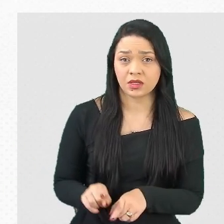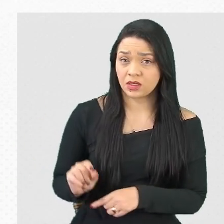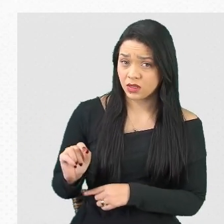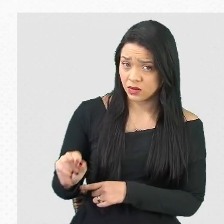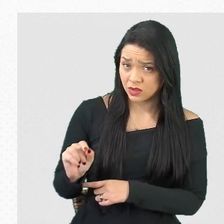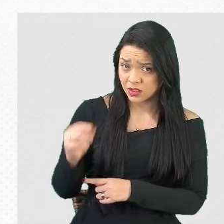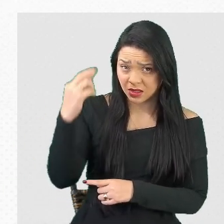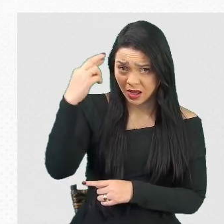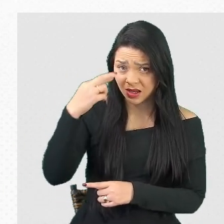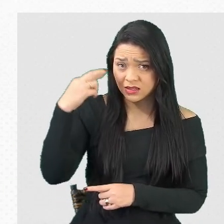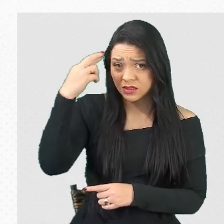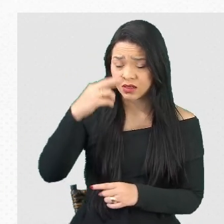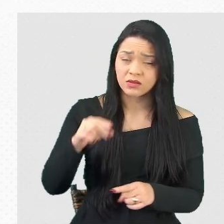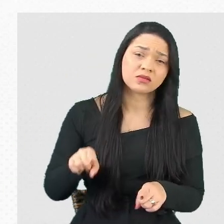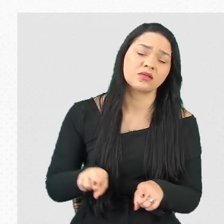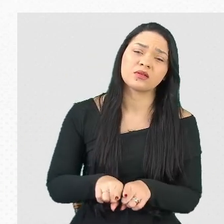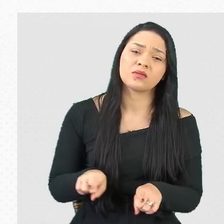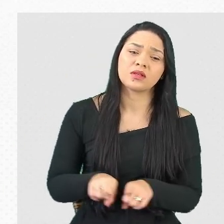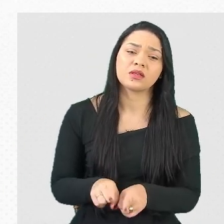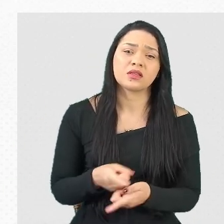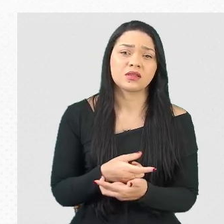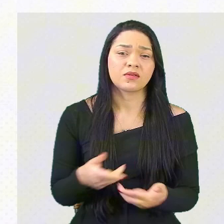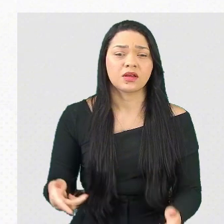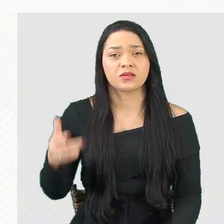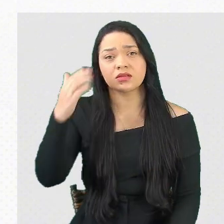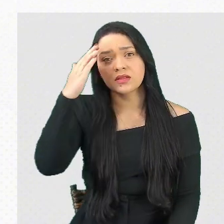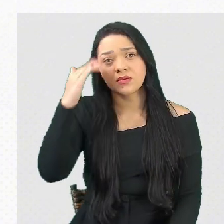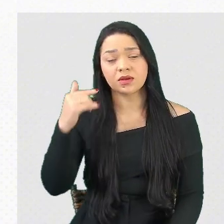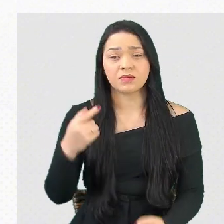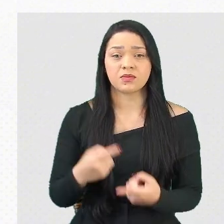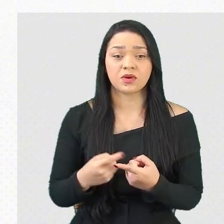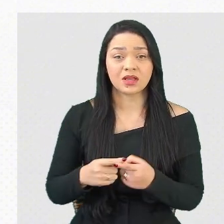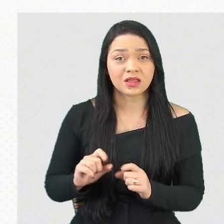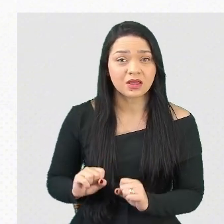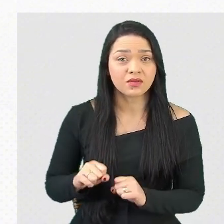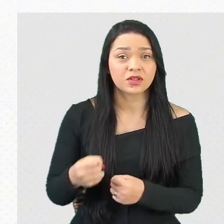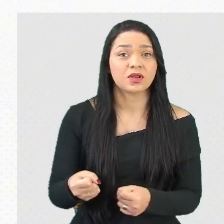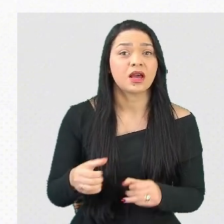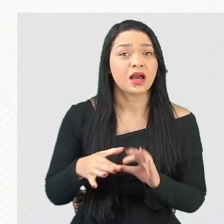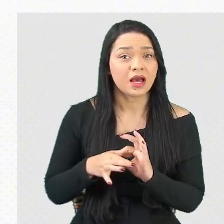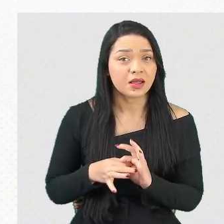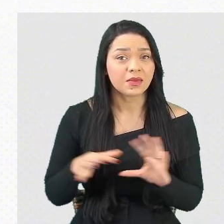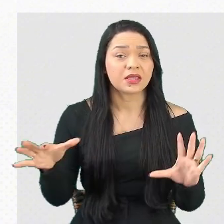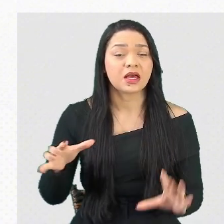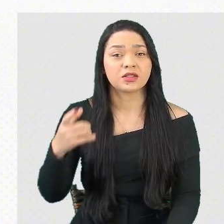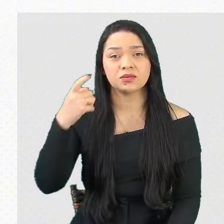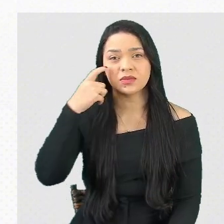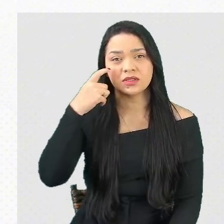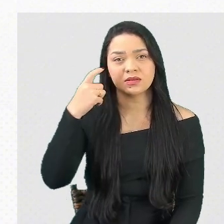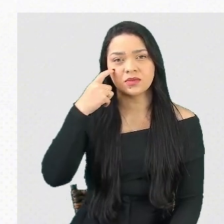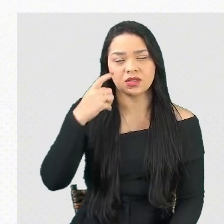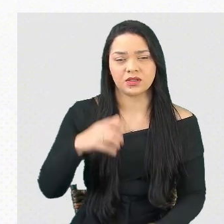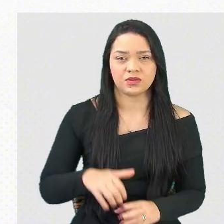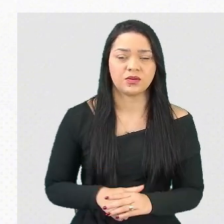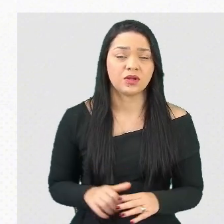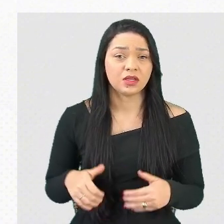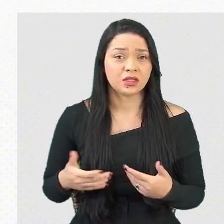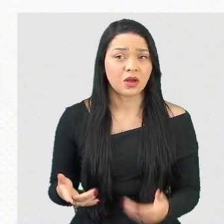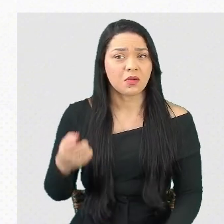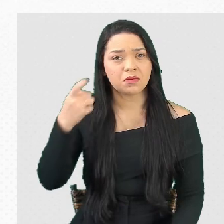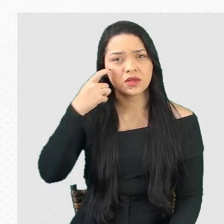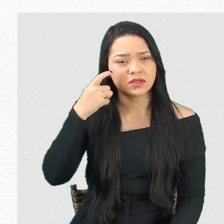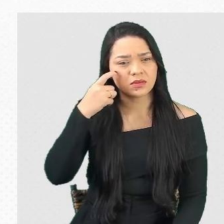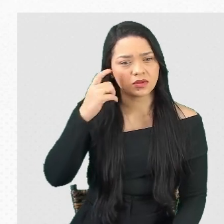da razão, das luzes do saber, porque defendiam a liberdade de pensamento. Então, o pensamento deles não